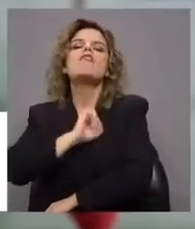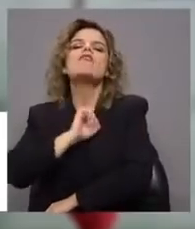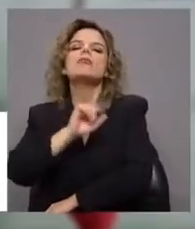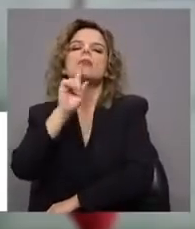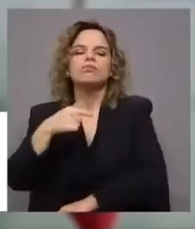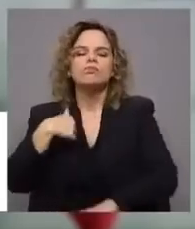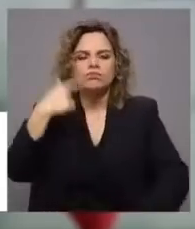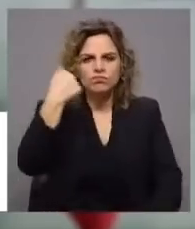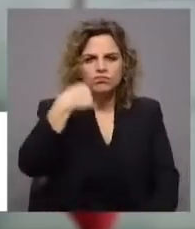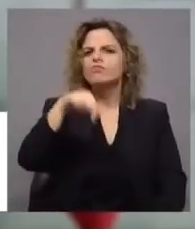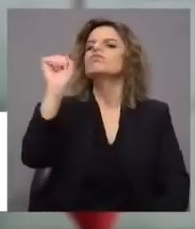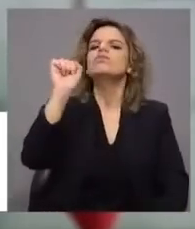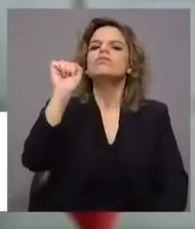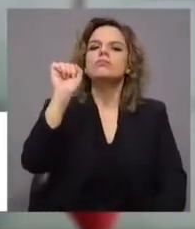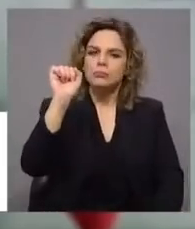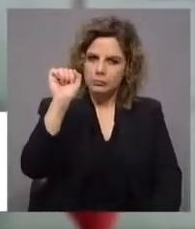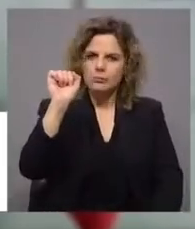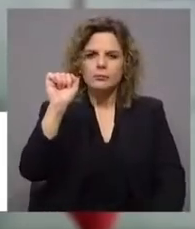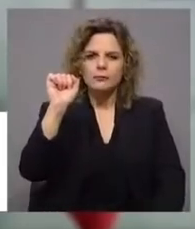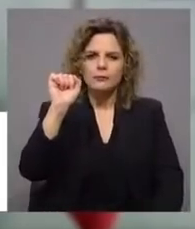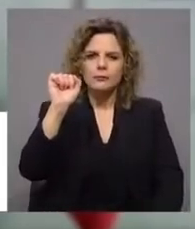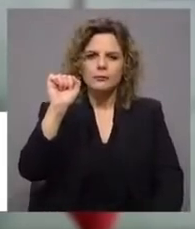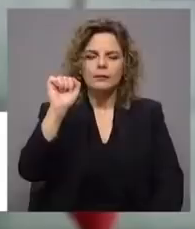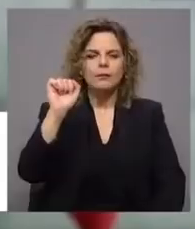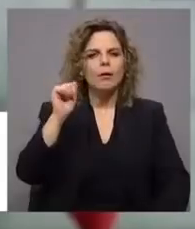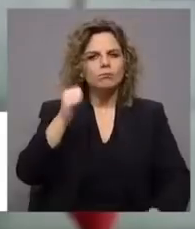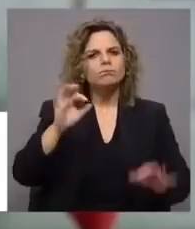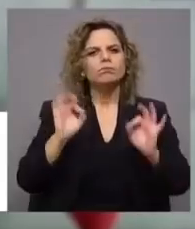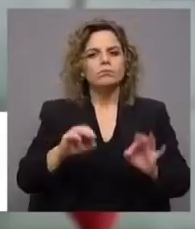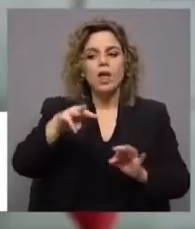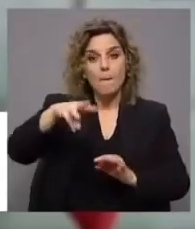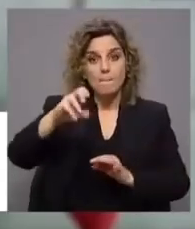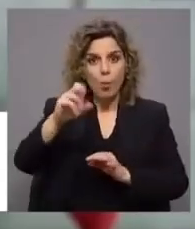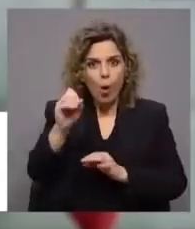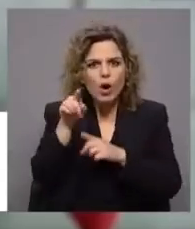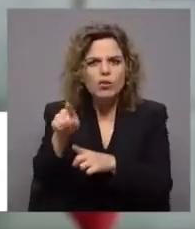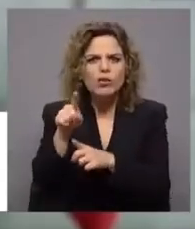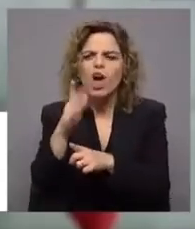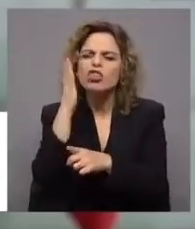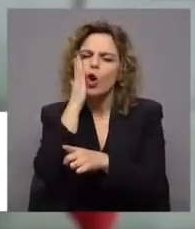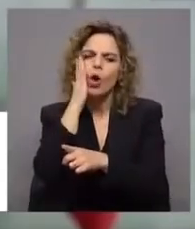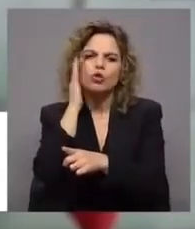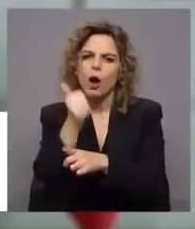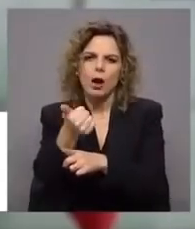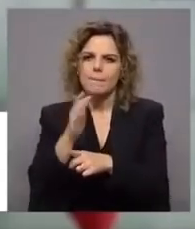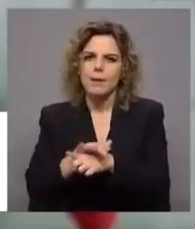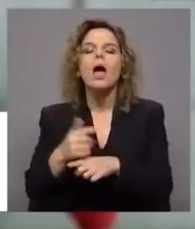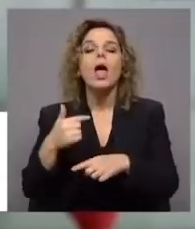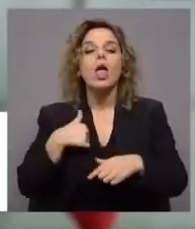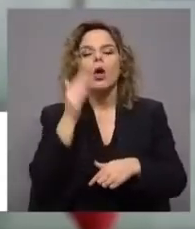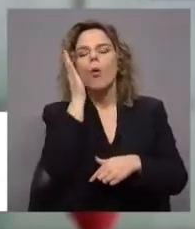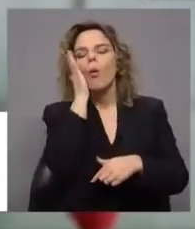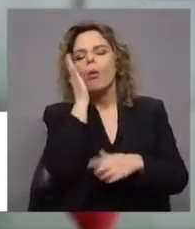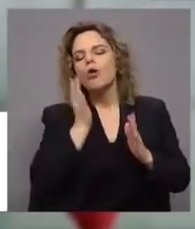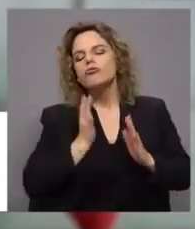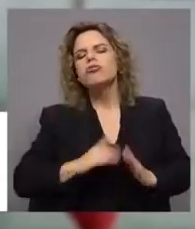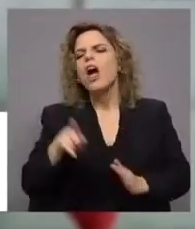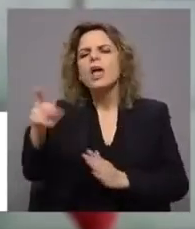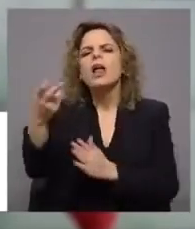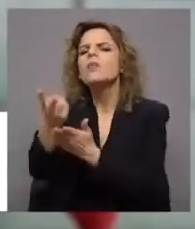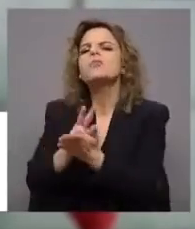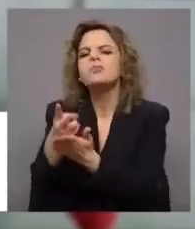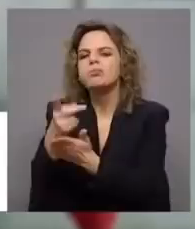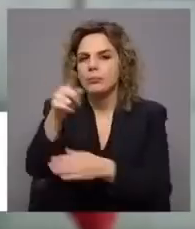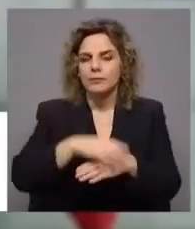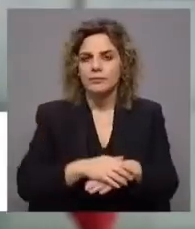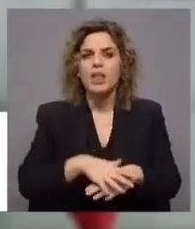de cabeça erguida mais do que o Moro. Eu tenho certeza que o Moro não dorme com o sono tranquilo que eu durmo. Eu tenho certeza que os procuradores